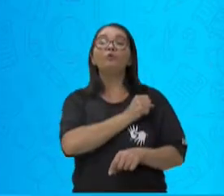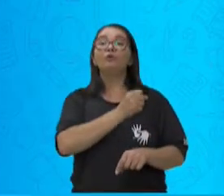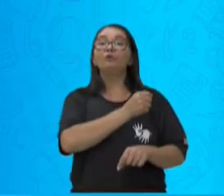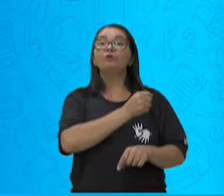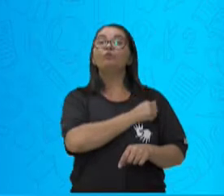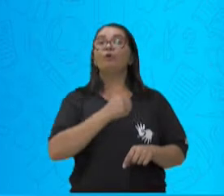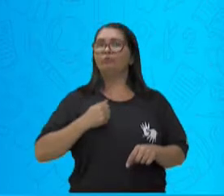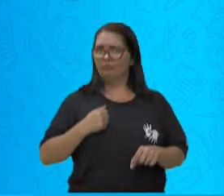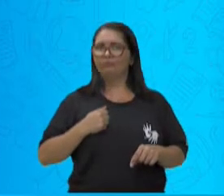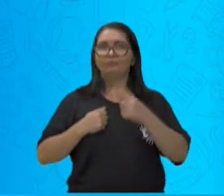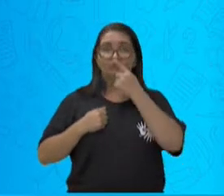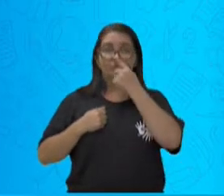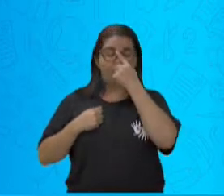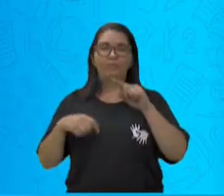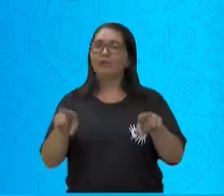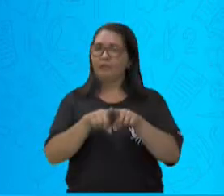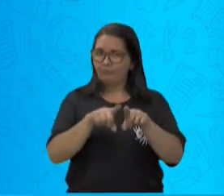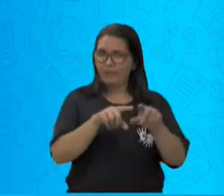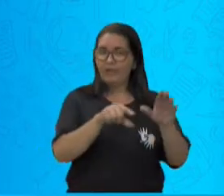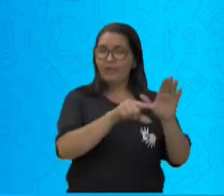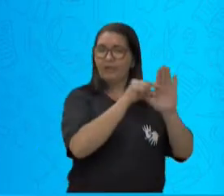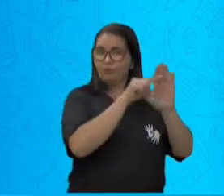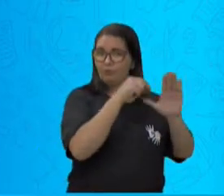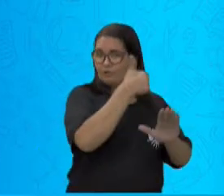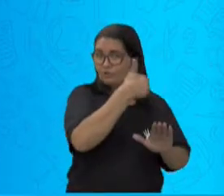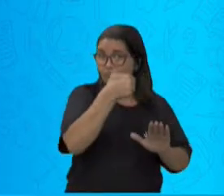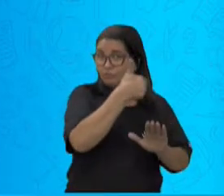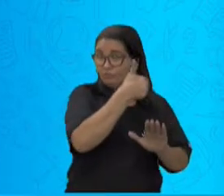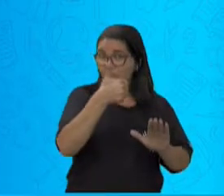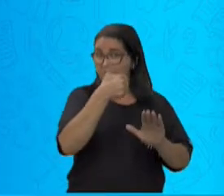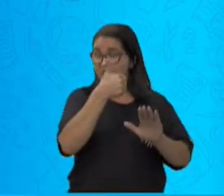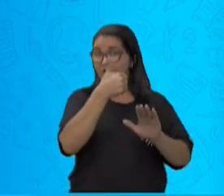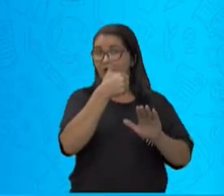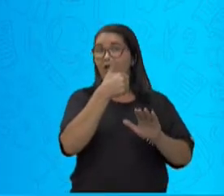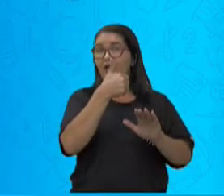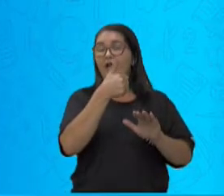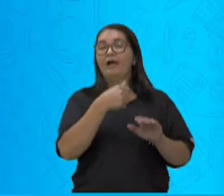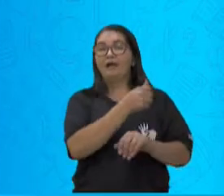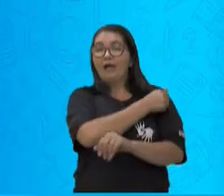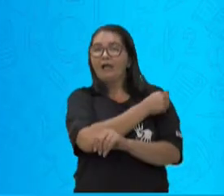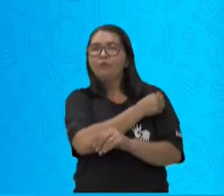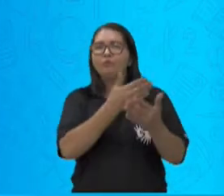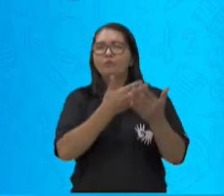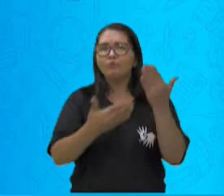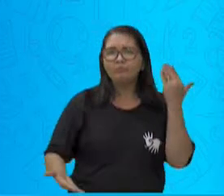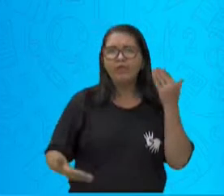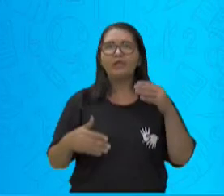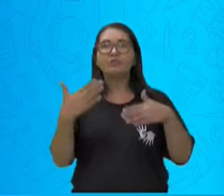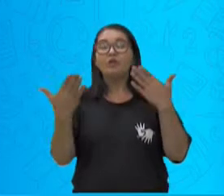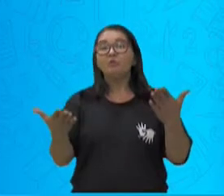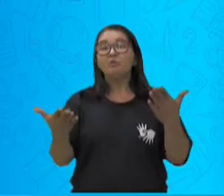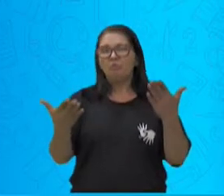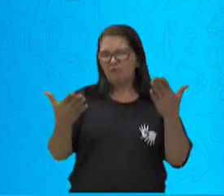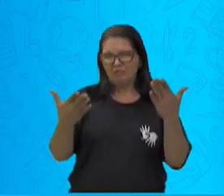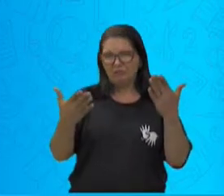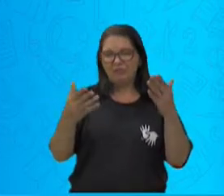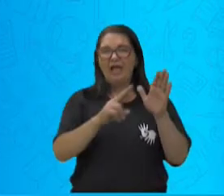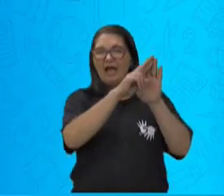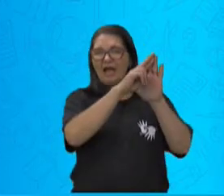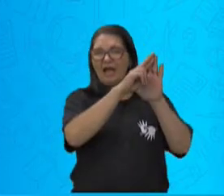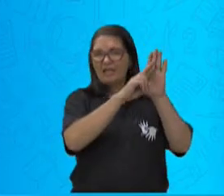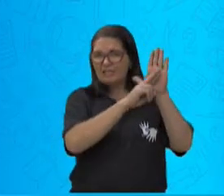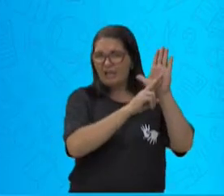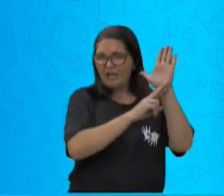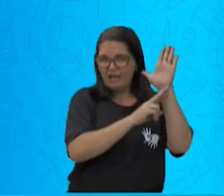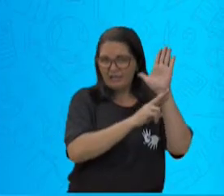11. Será desclassificada a produção textual que desrespeitar as regras de formatação informadas